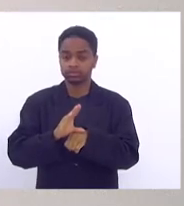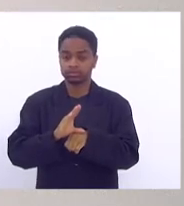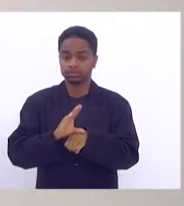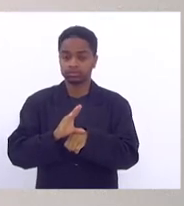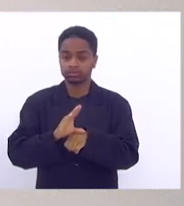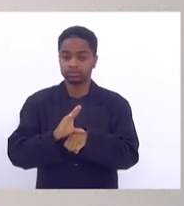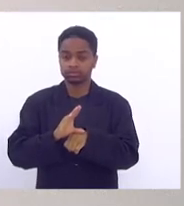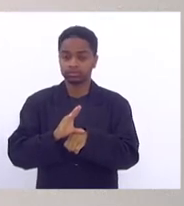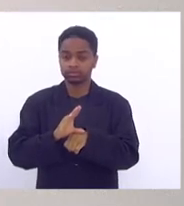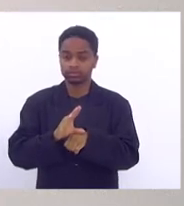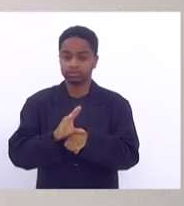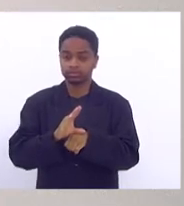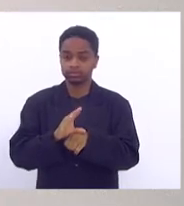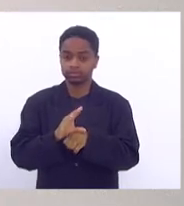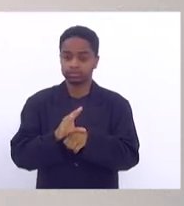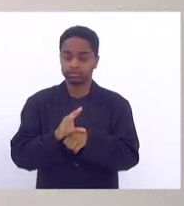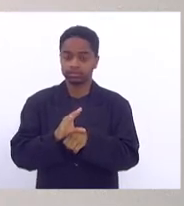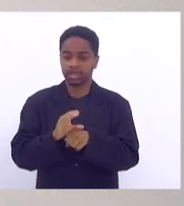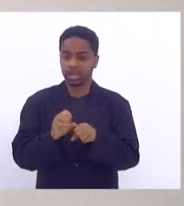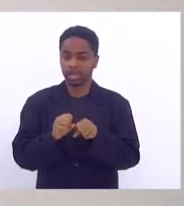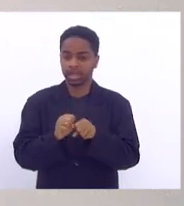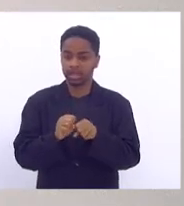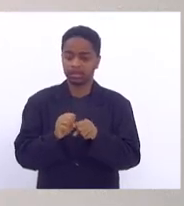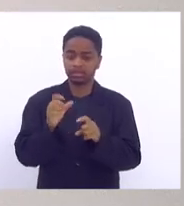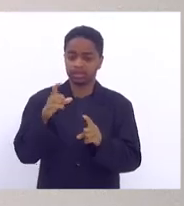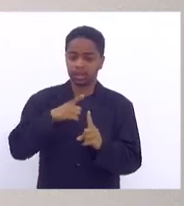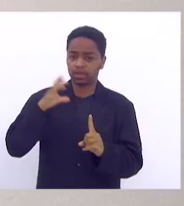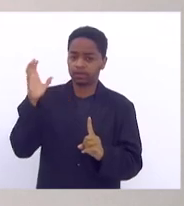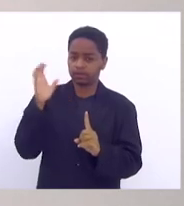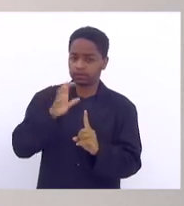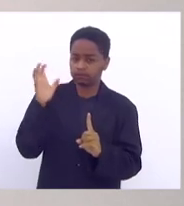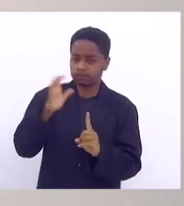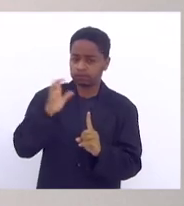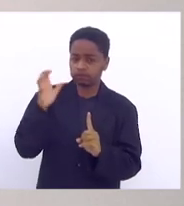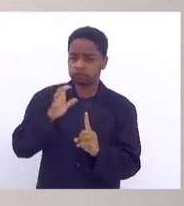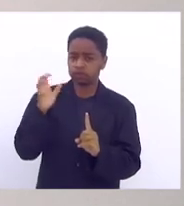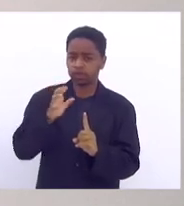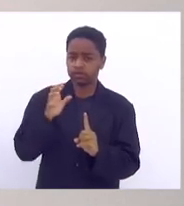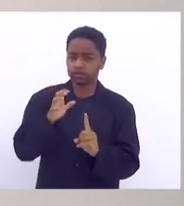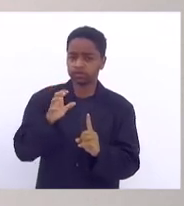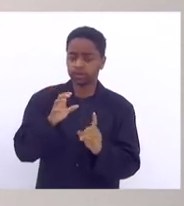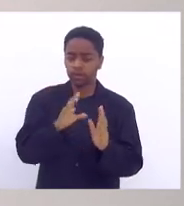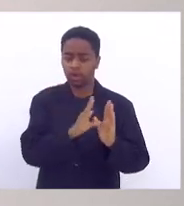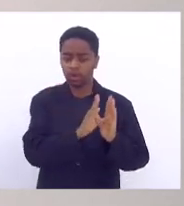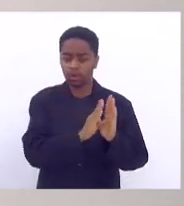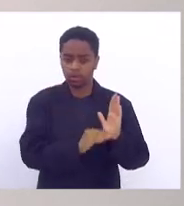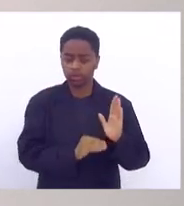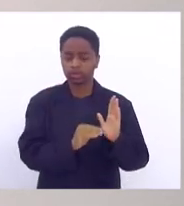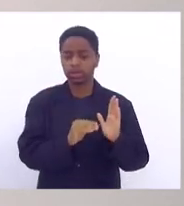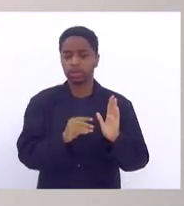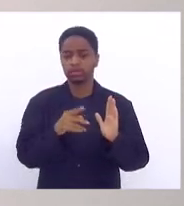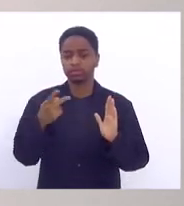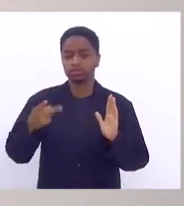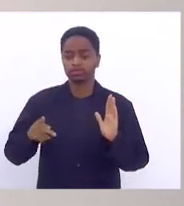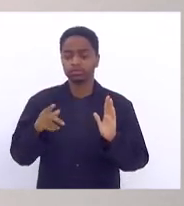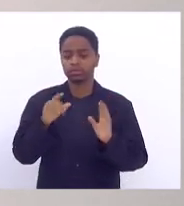é enormemente influenciada pela constituição americana de 1787